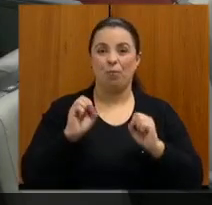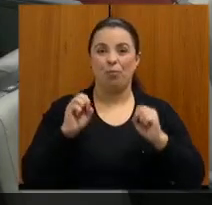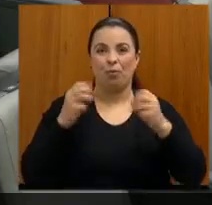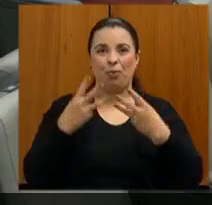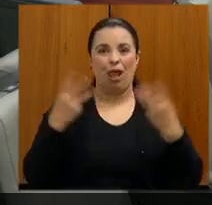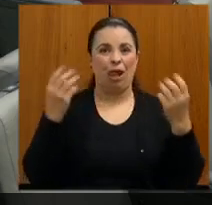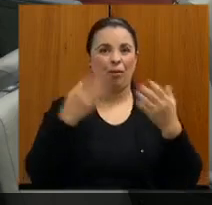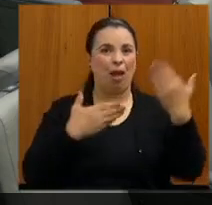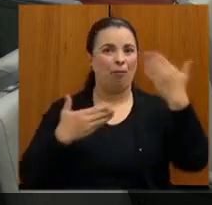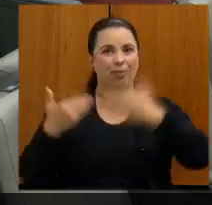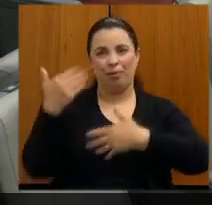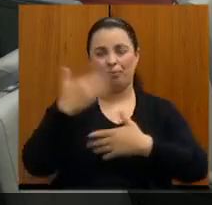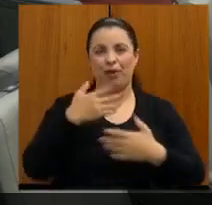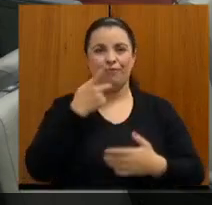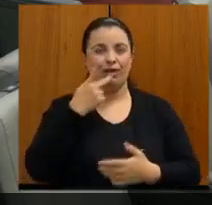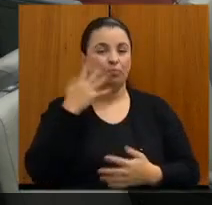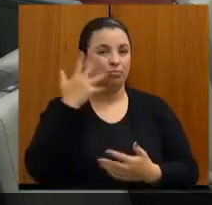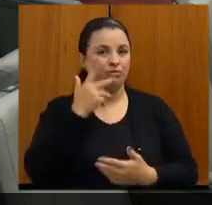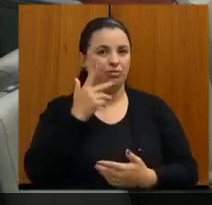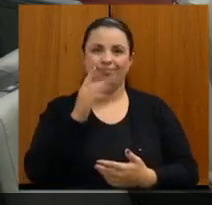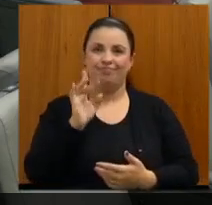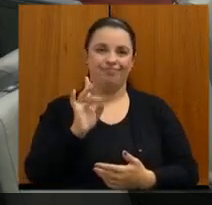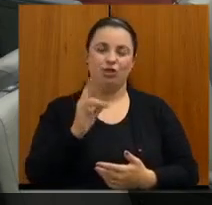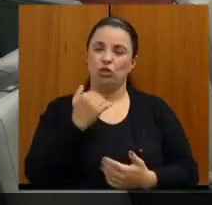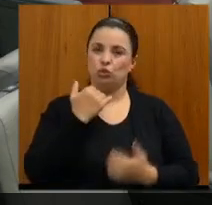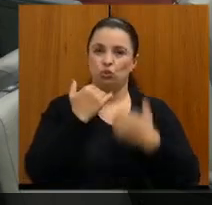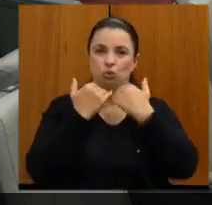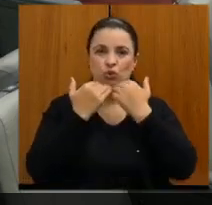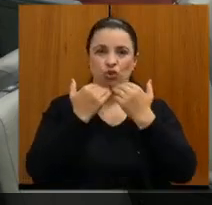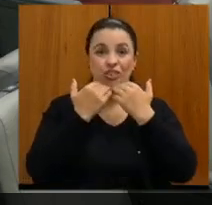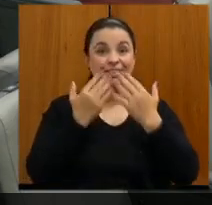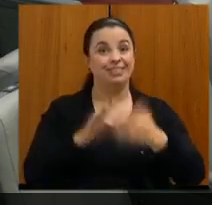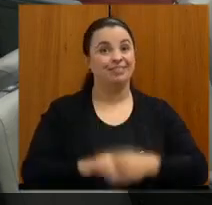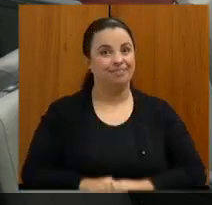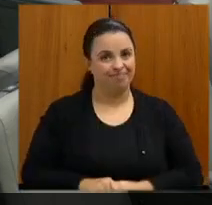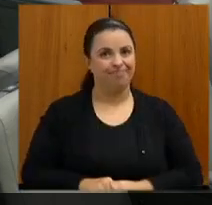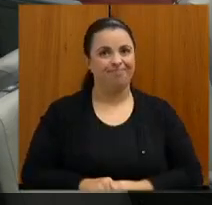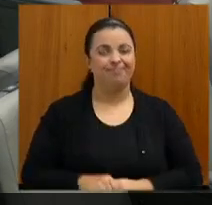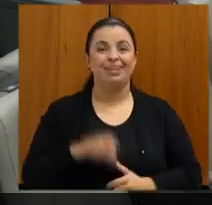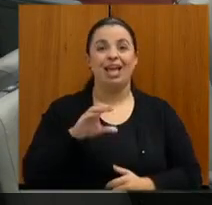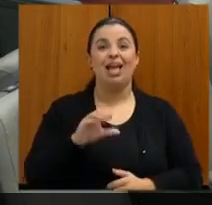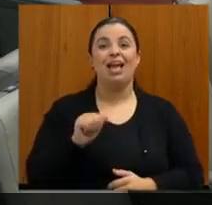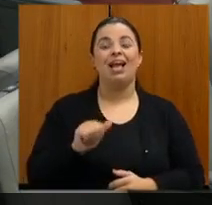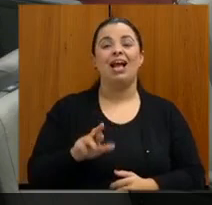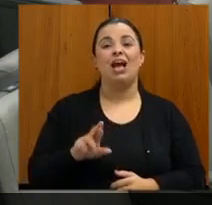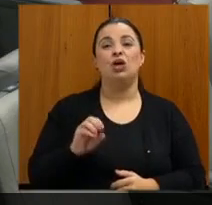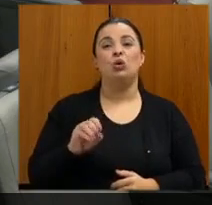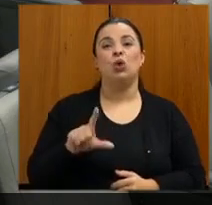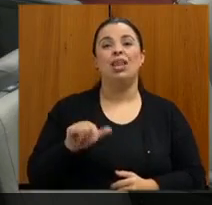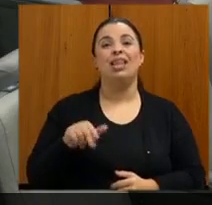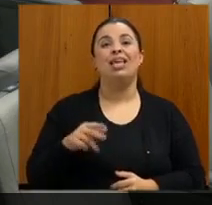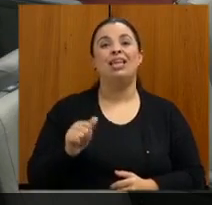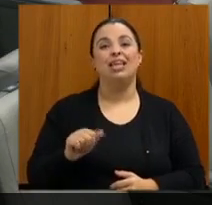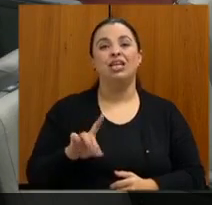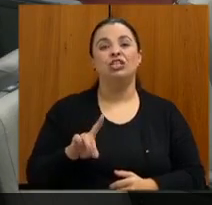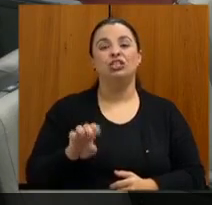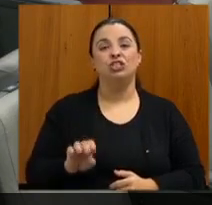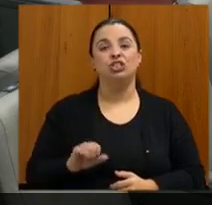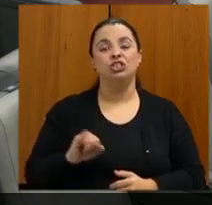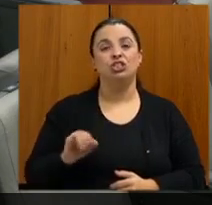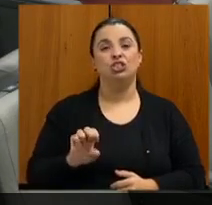é a Carolina de Jesus também está aguardando a anos essa